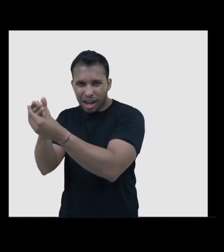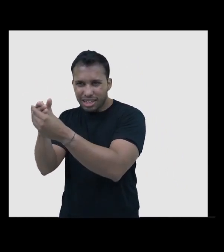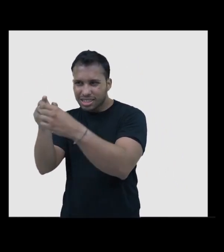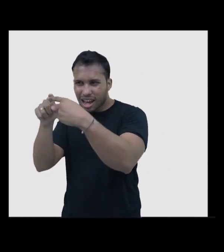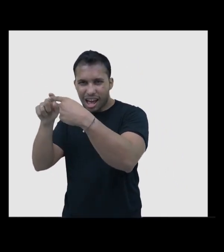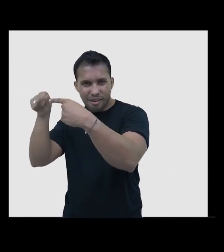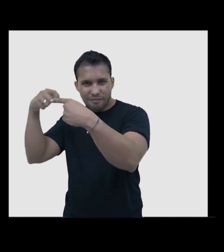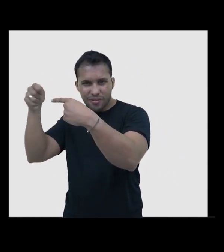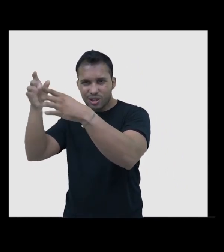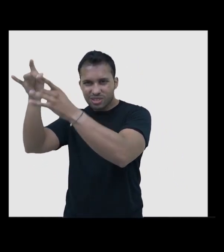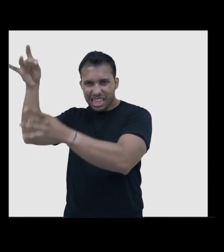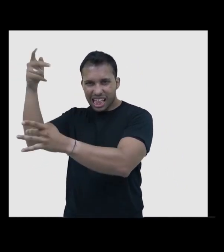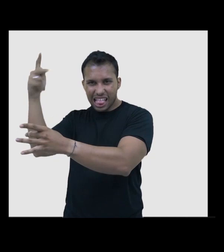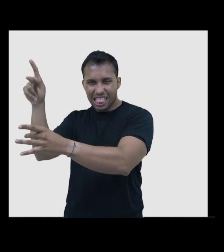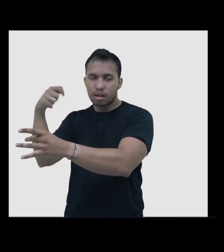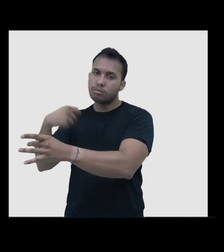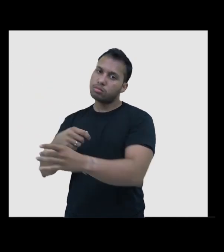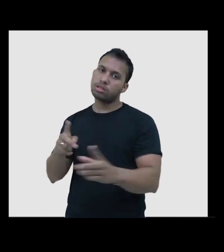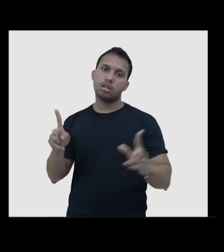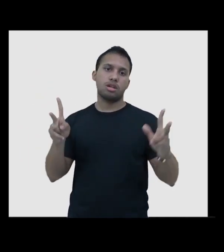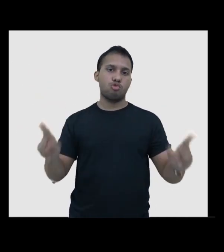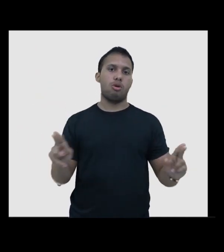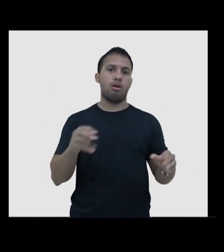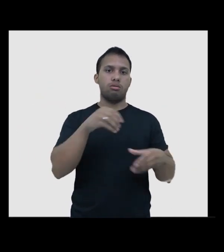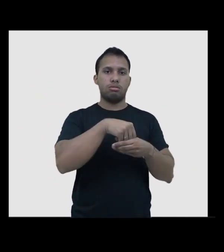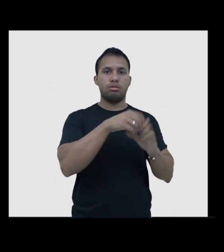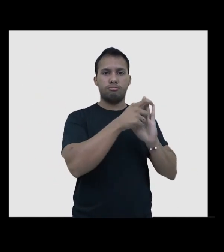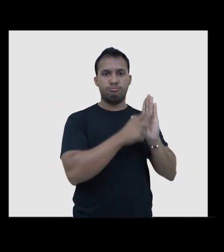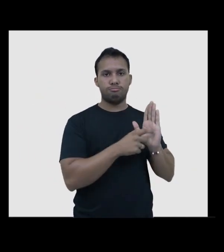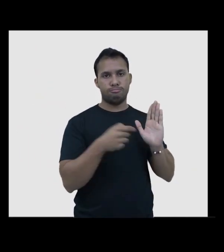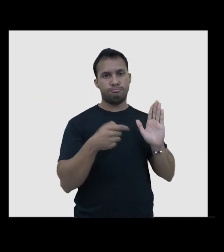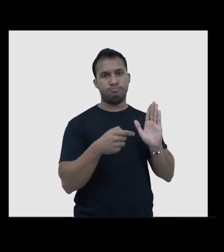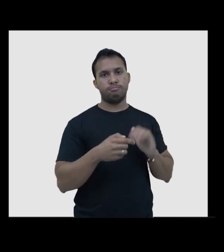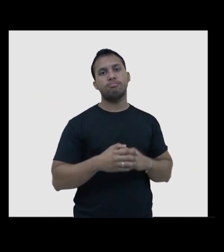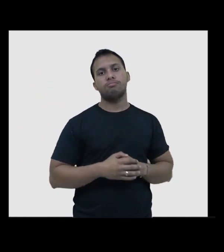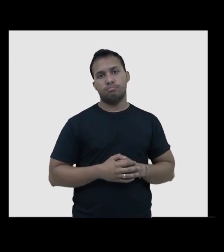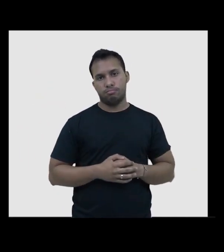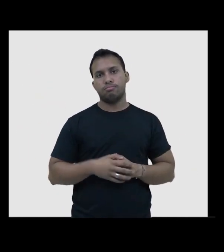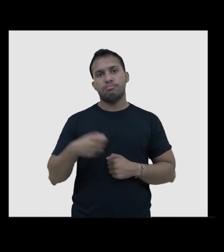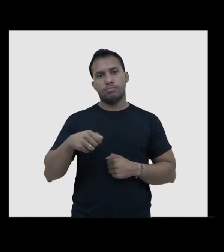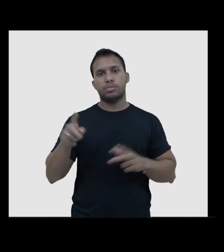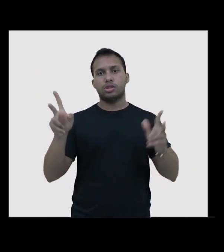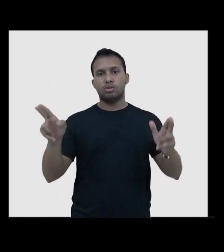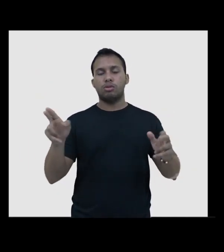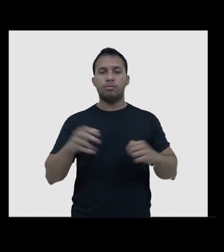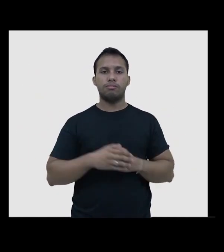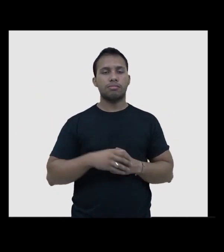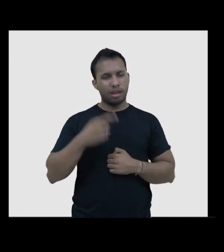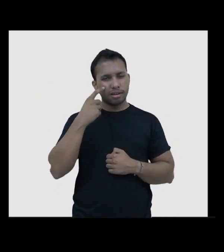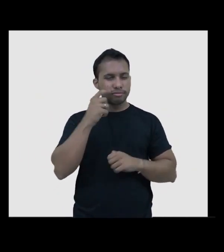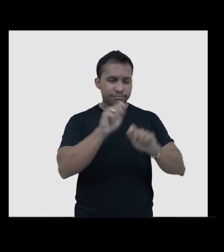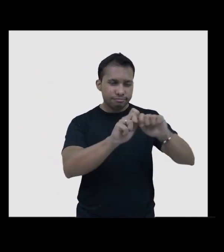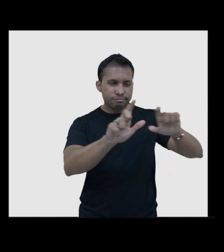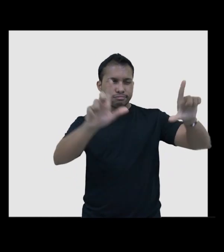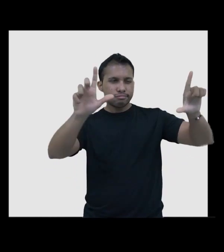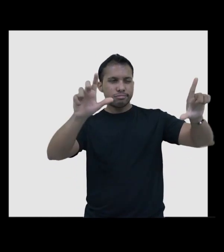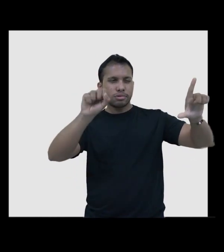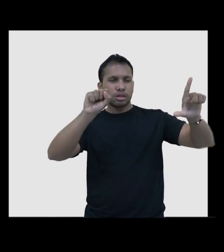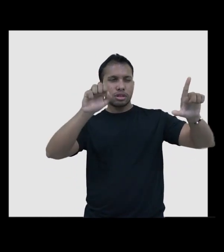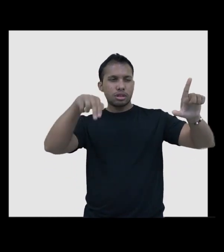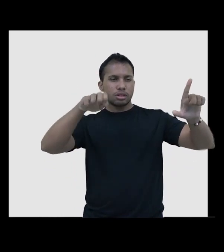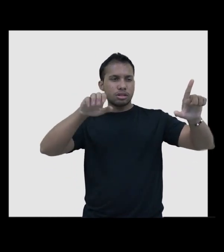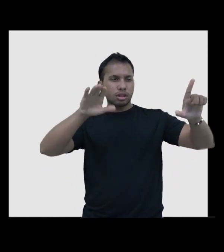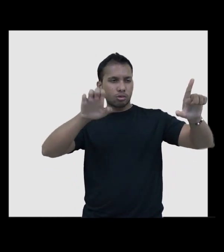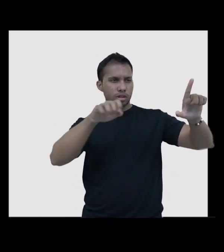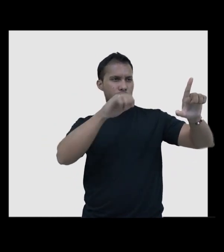nas propriedades do vídeo. Para cada sequência existente aqui, para cada configuração dessas de presets que existe aqui